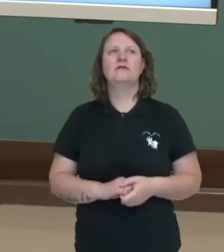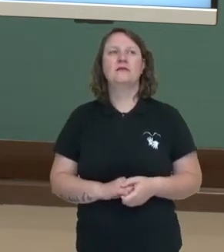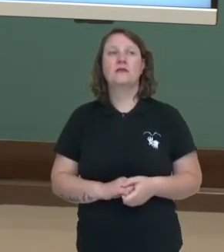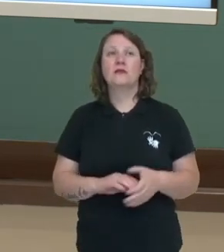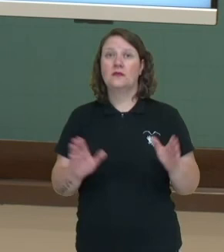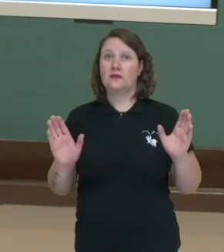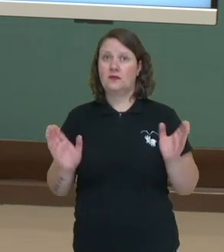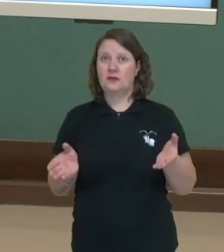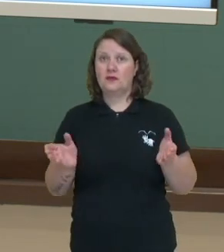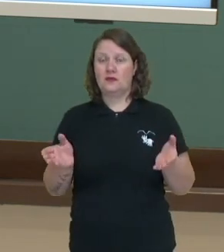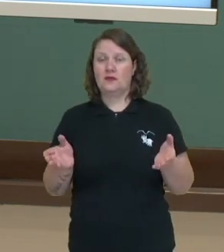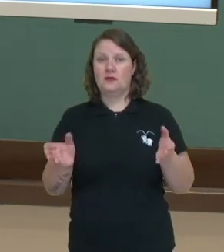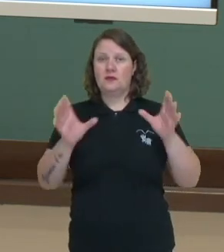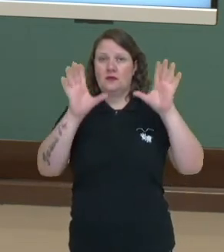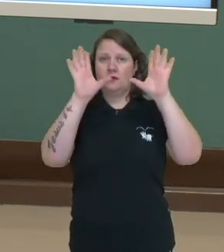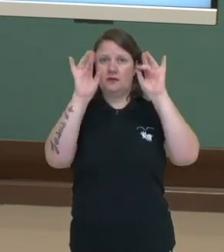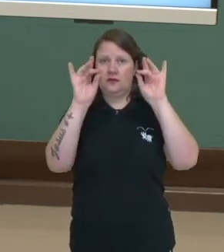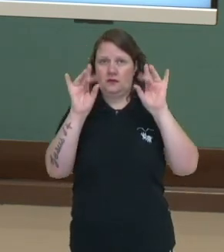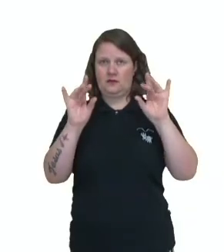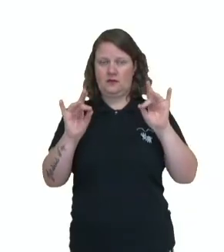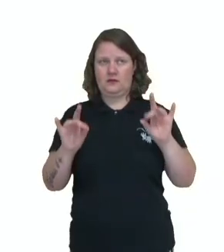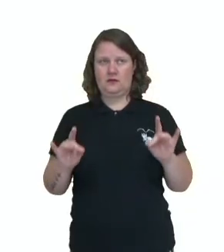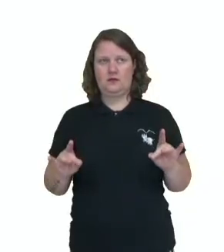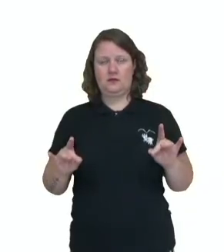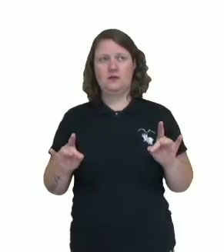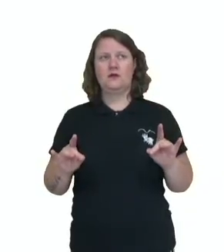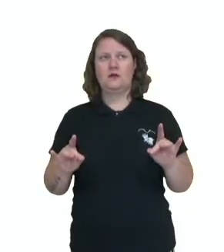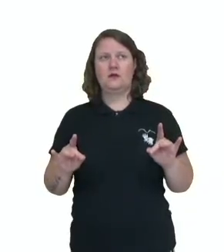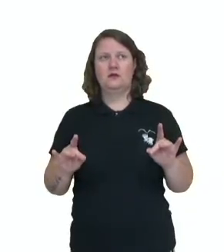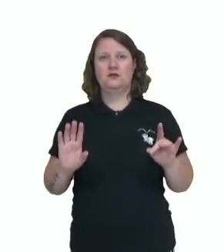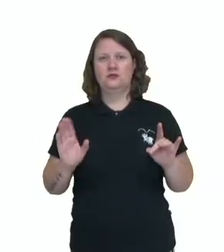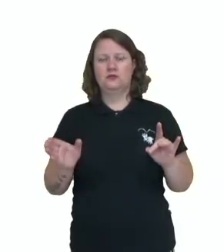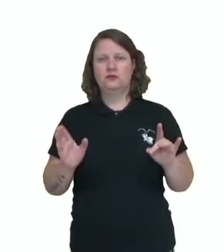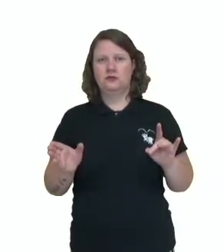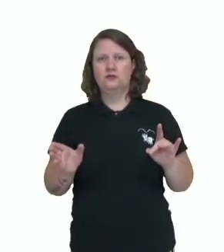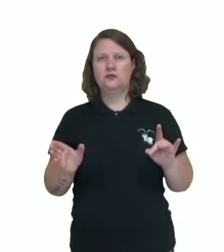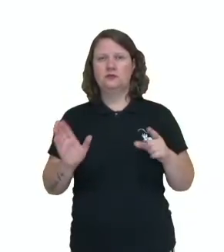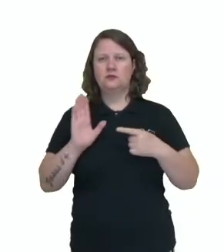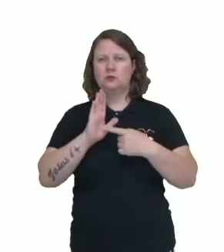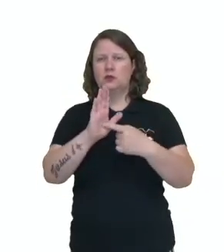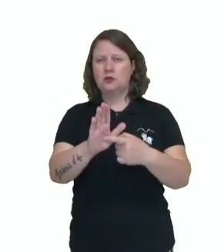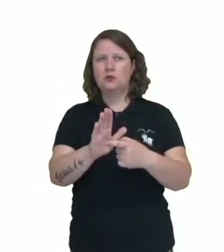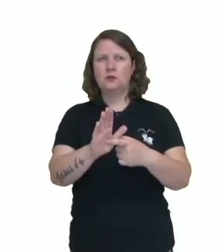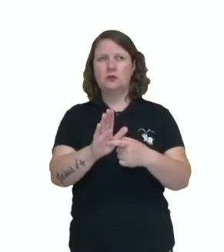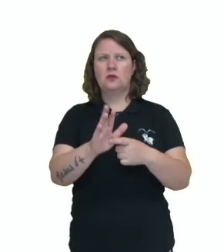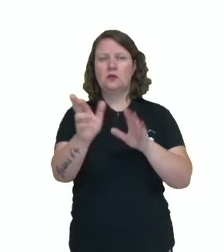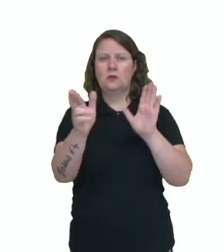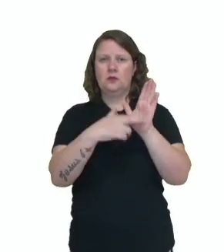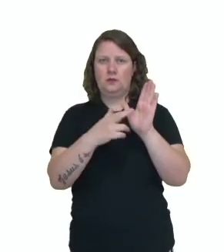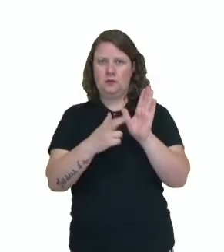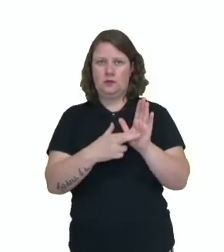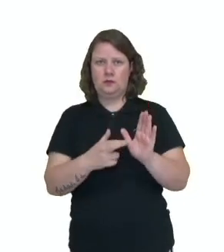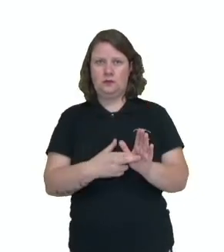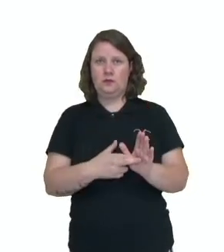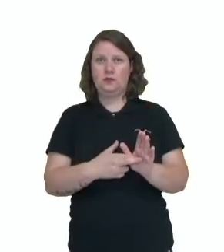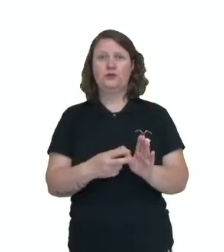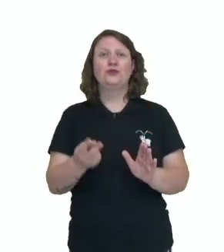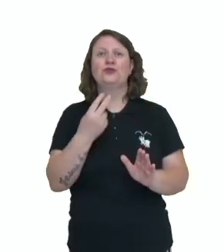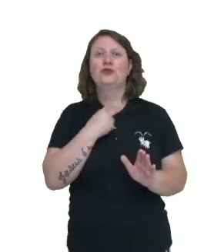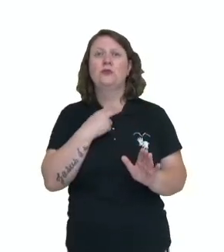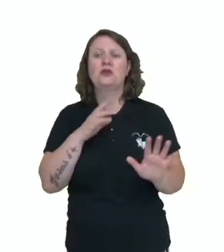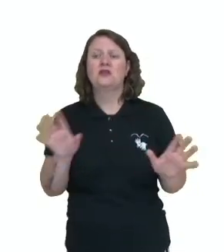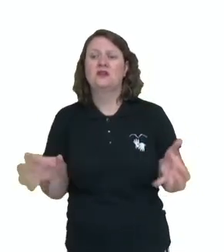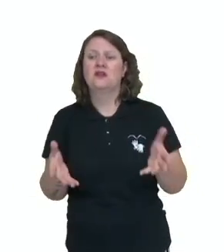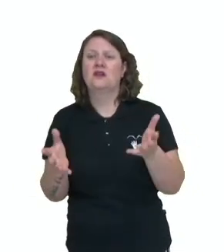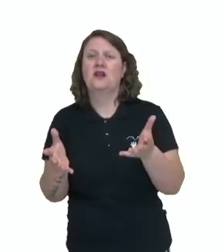Vamos ver isso detalhadamente aqui, já em destaque, cada resposta. Não contribua para que as